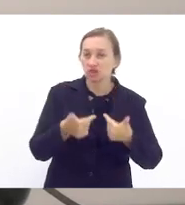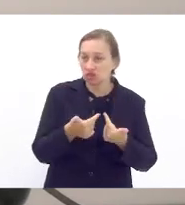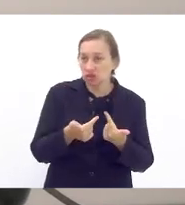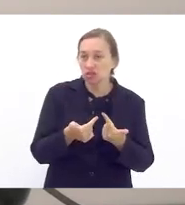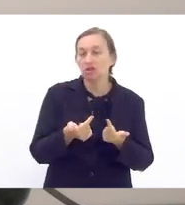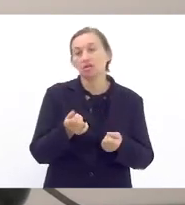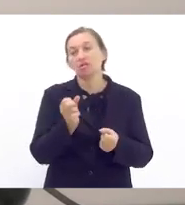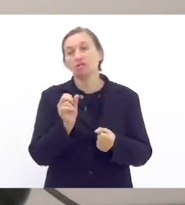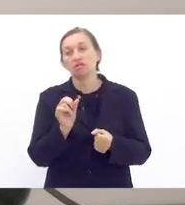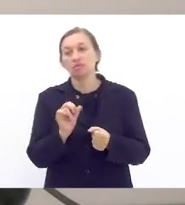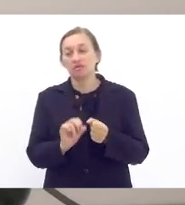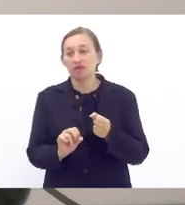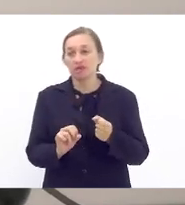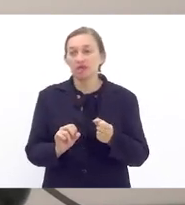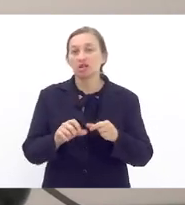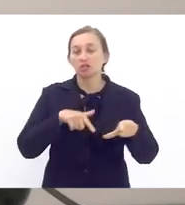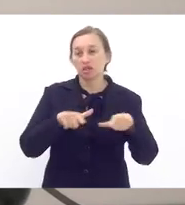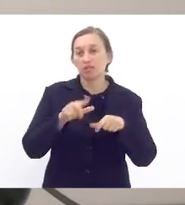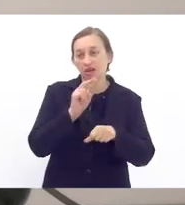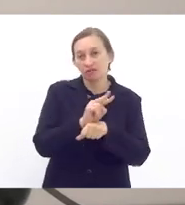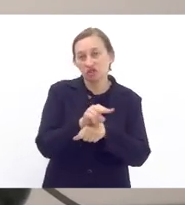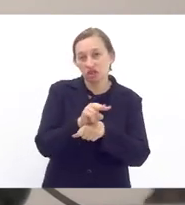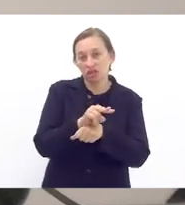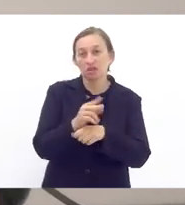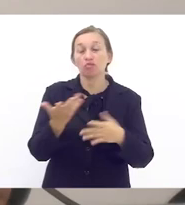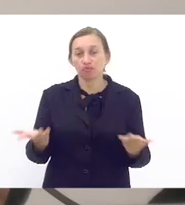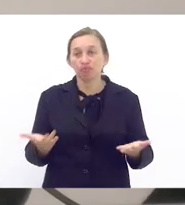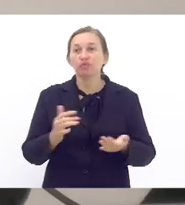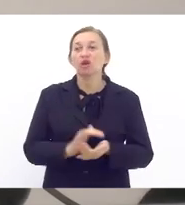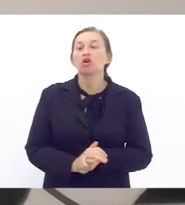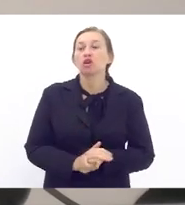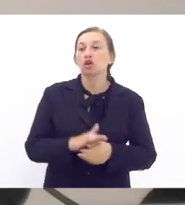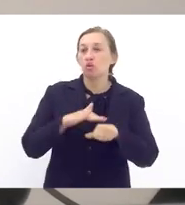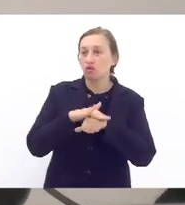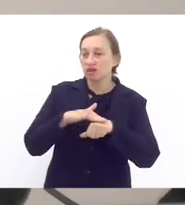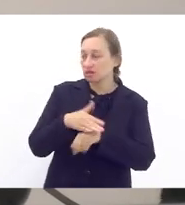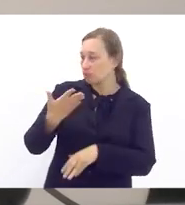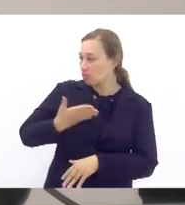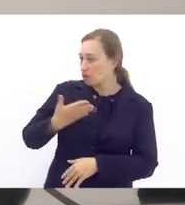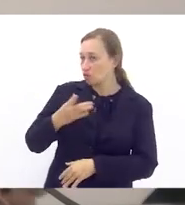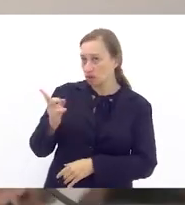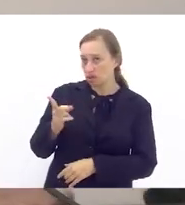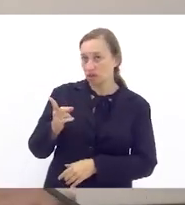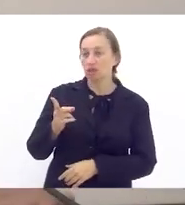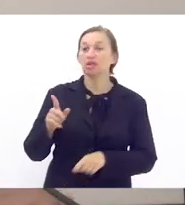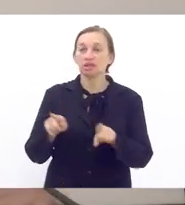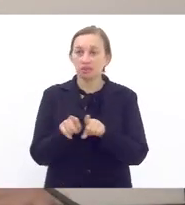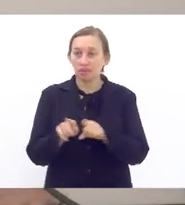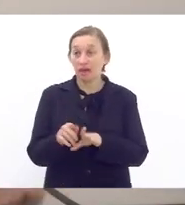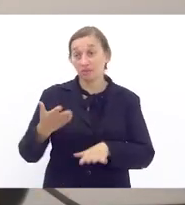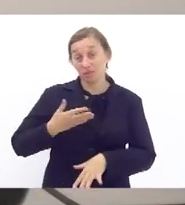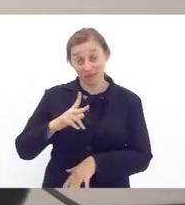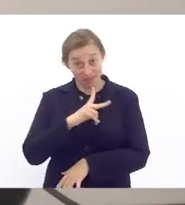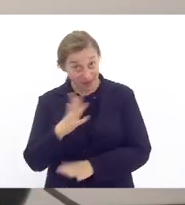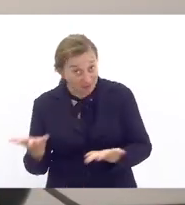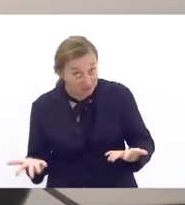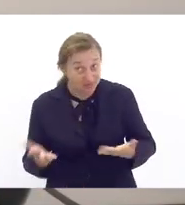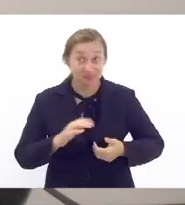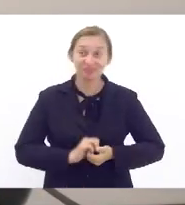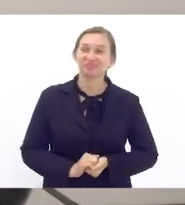fazer a fiscalização. E conversando com o meu colega, que também é meu amigo pessoal,